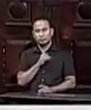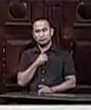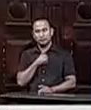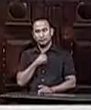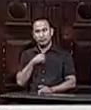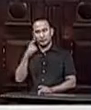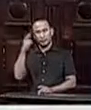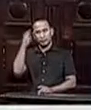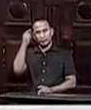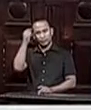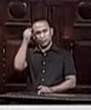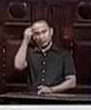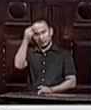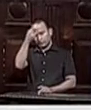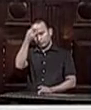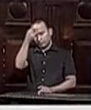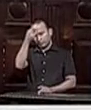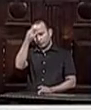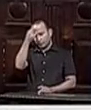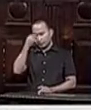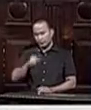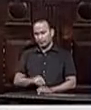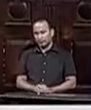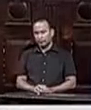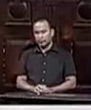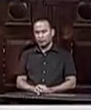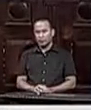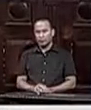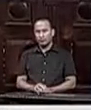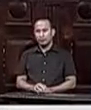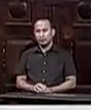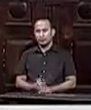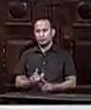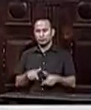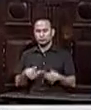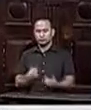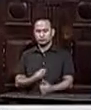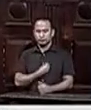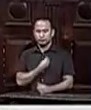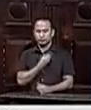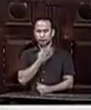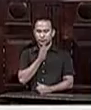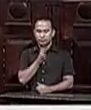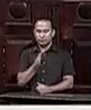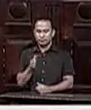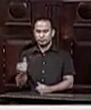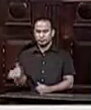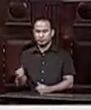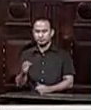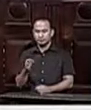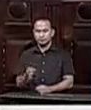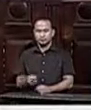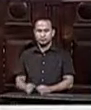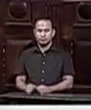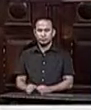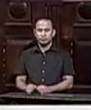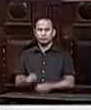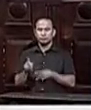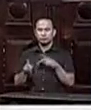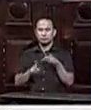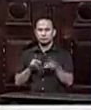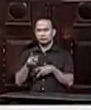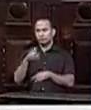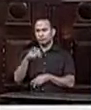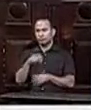memória a situação vivida por parcela expressiva da população do